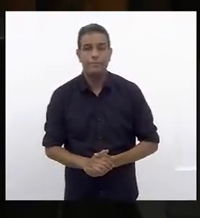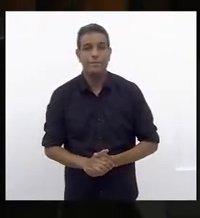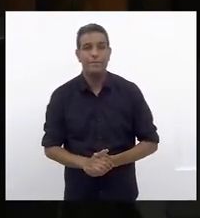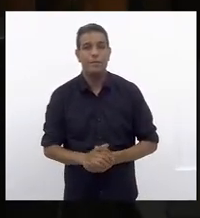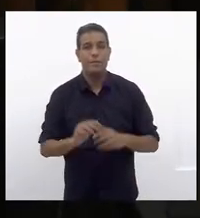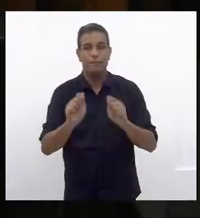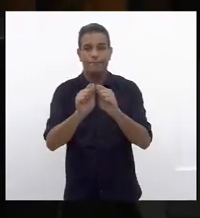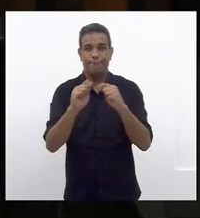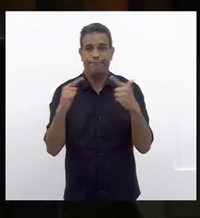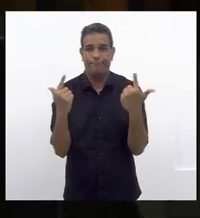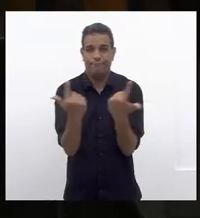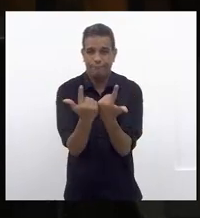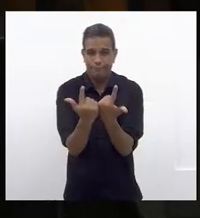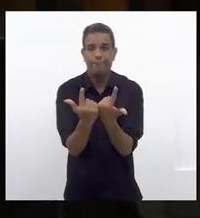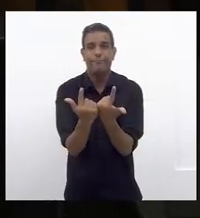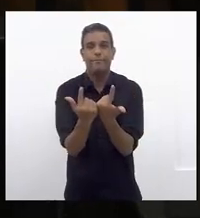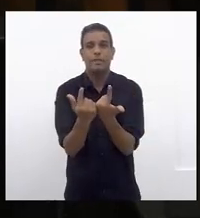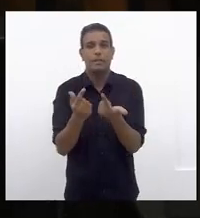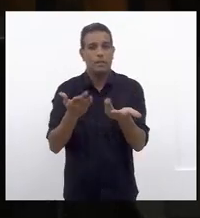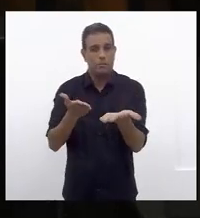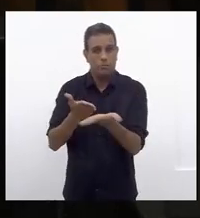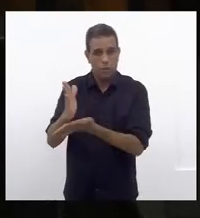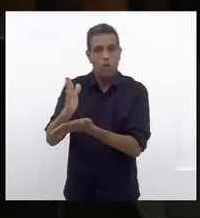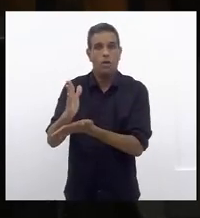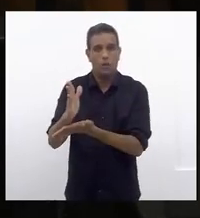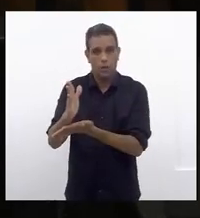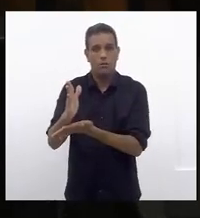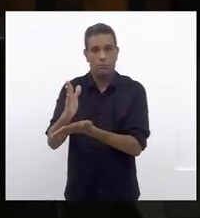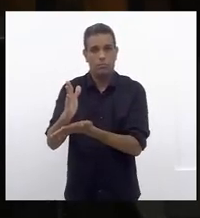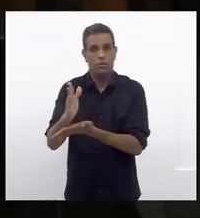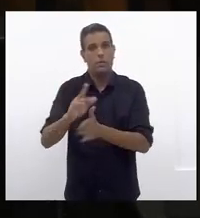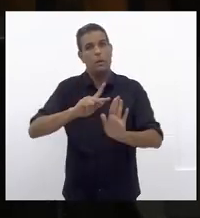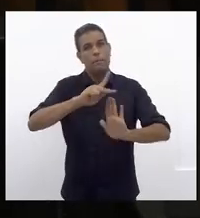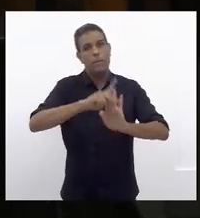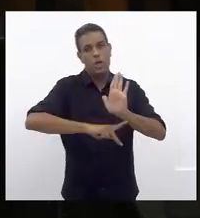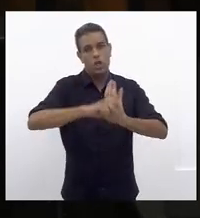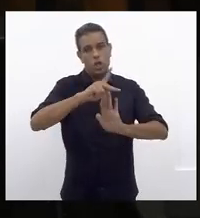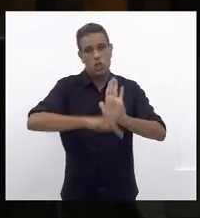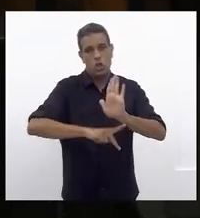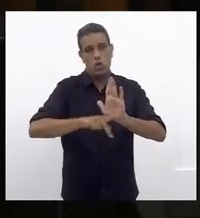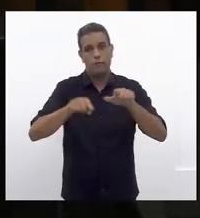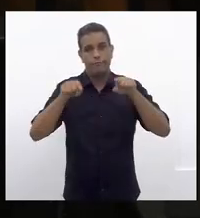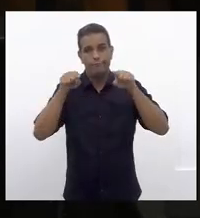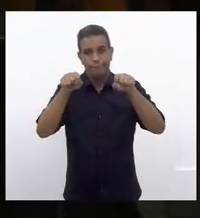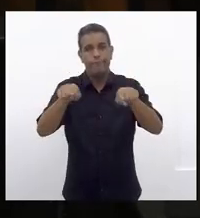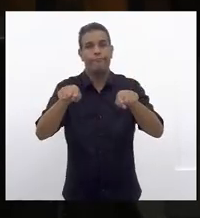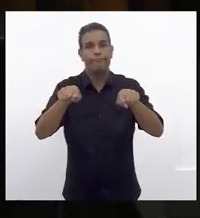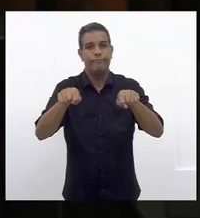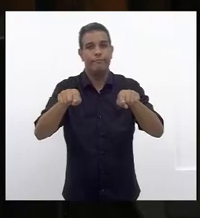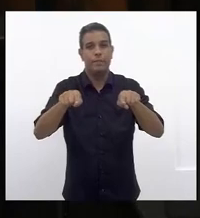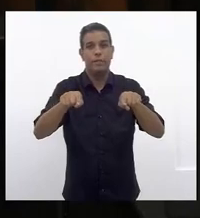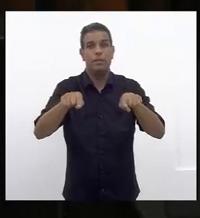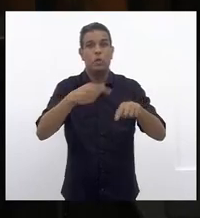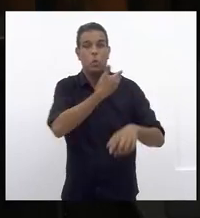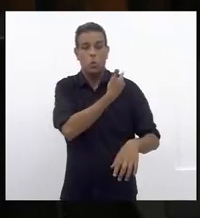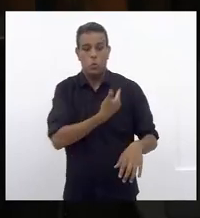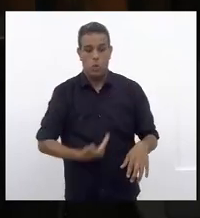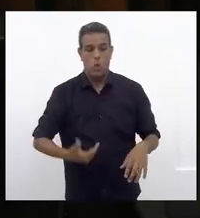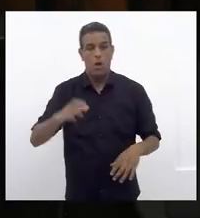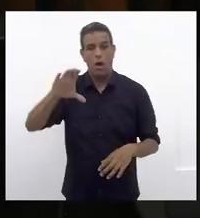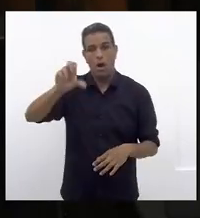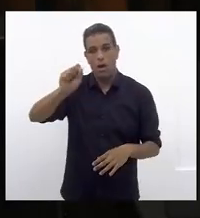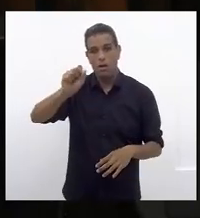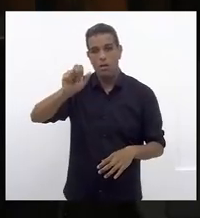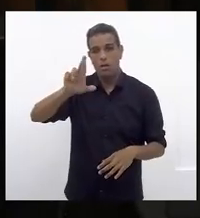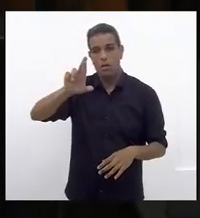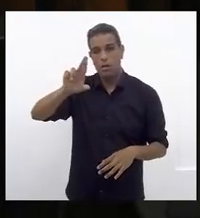casa aprovar esse projeto, que o governador sancione